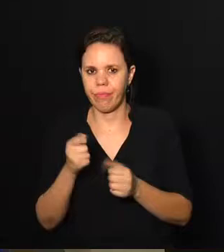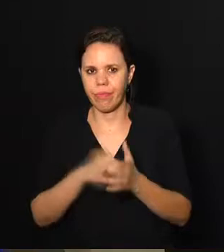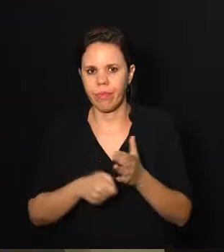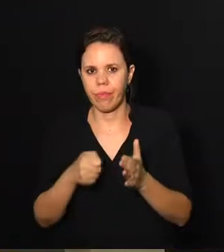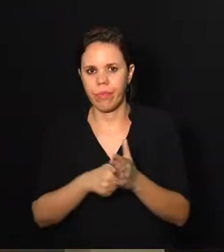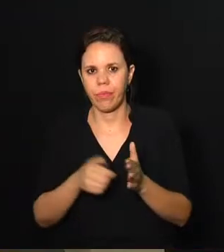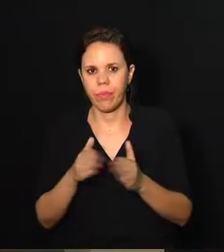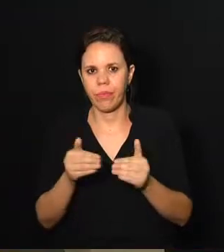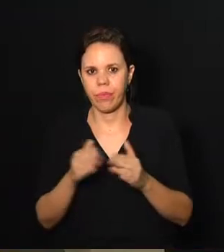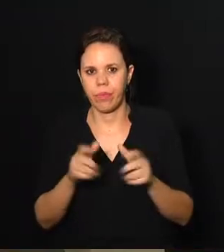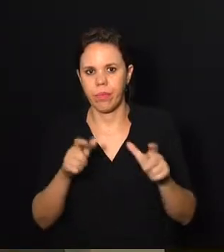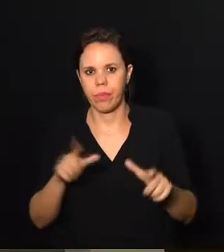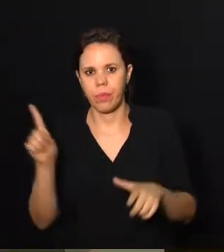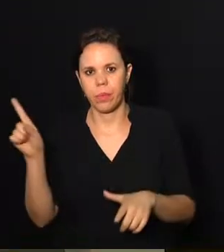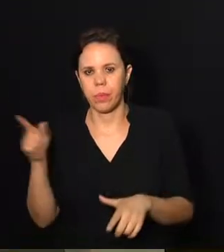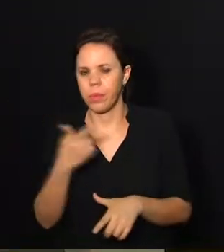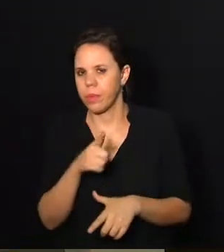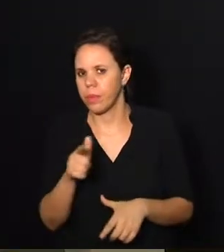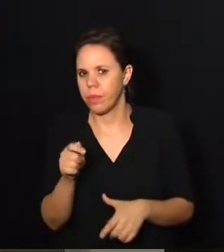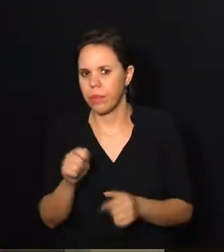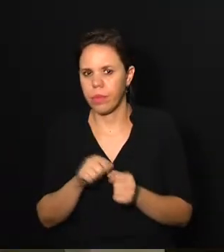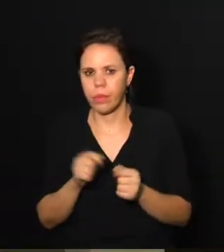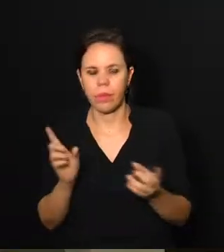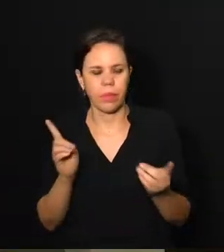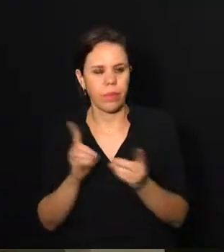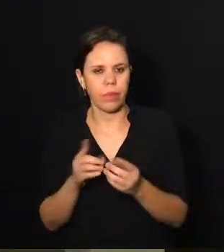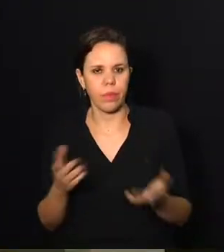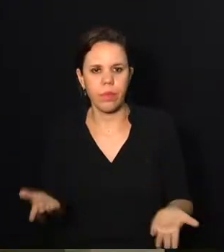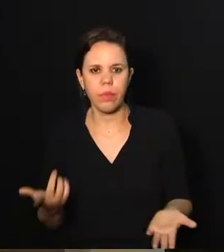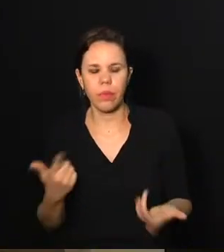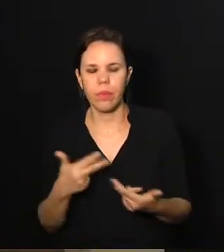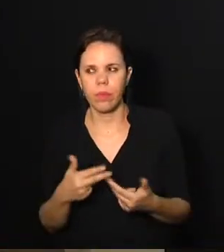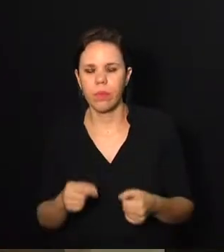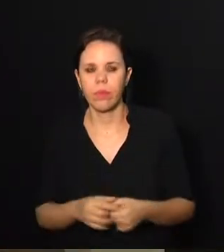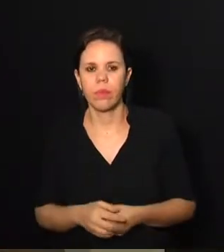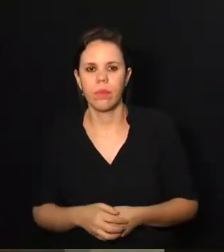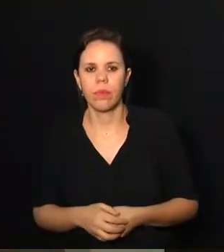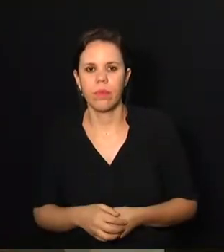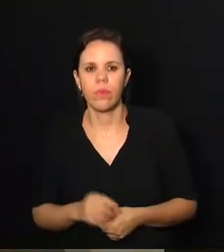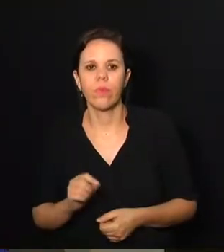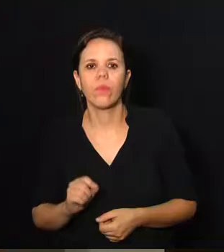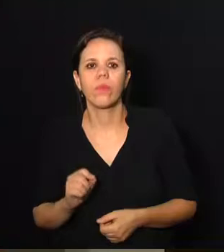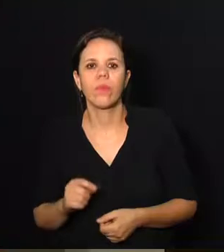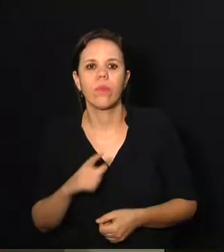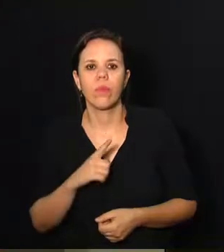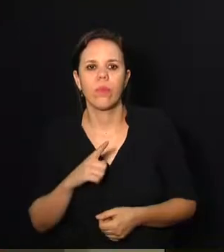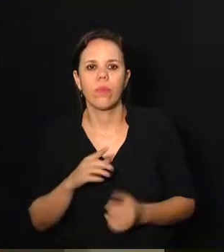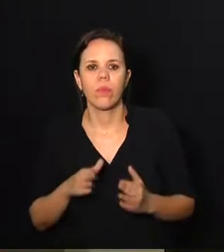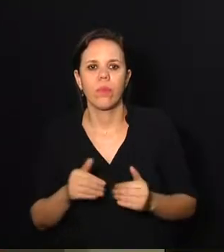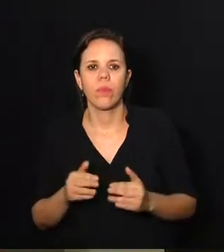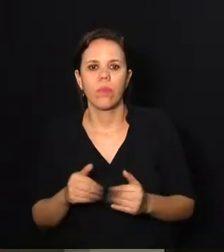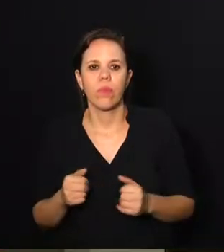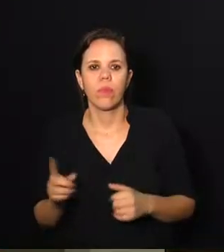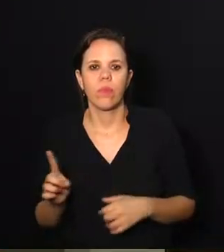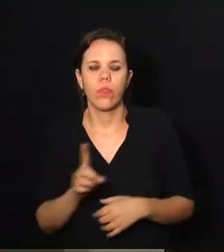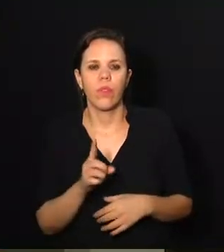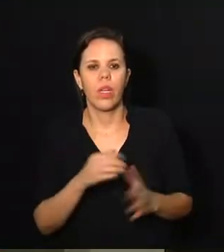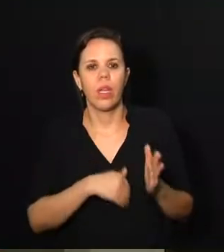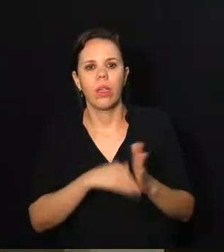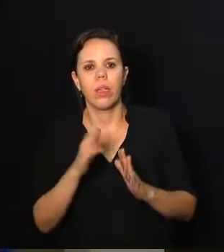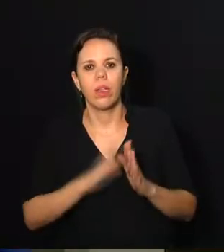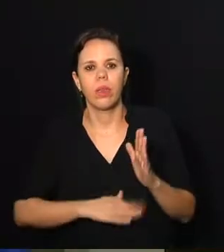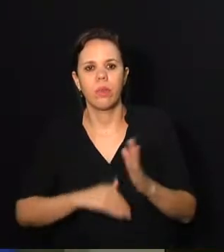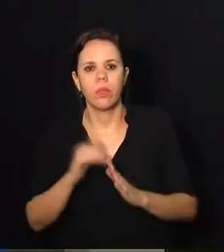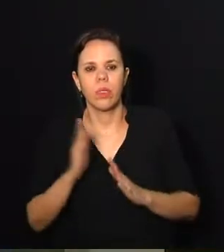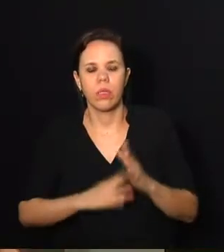arrumar o salão, não temos esse atendimento. Outra coisa, o que nós temos? Nós pedimos, vai lá, pinta a fachada